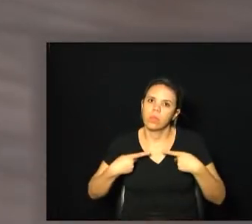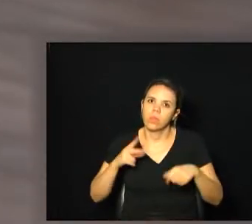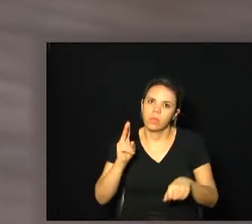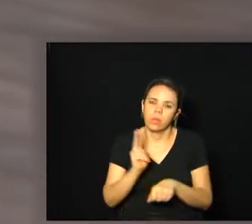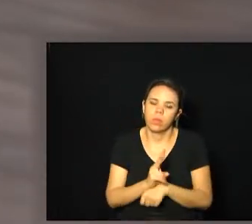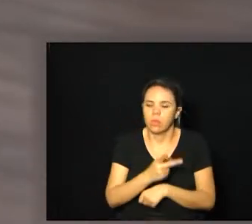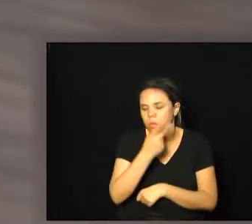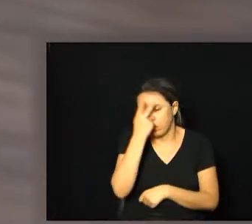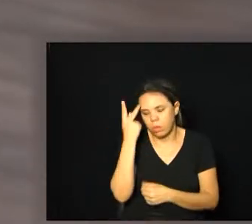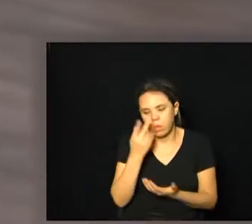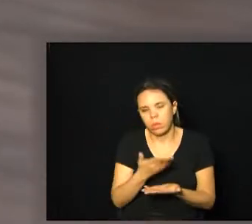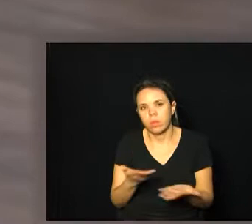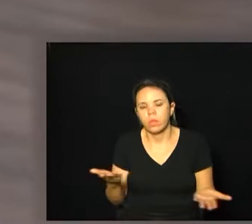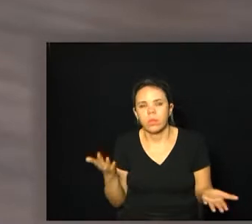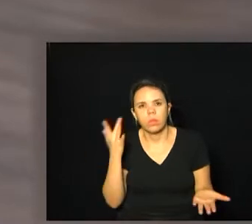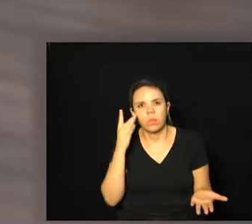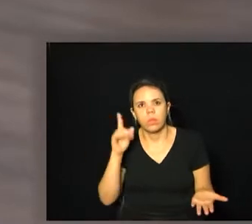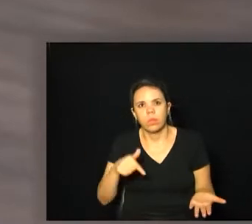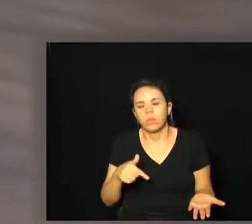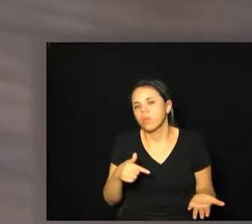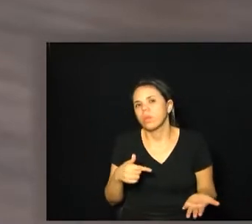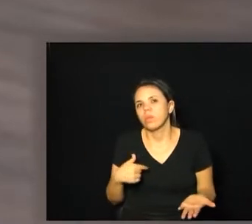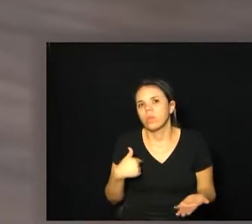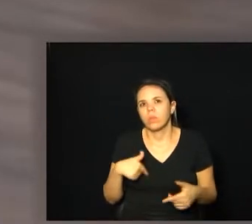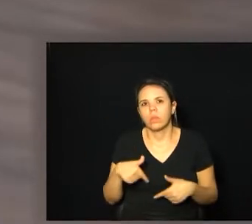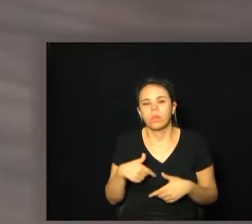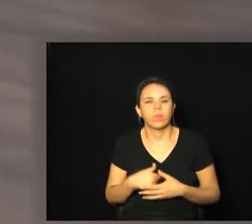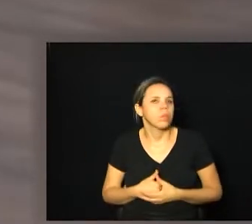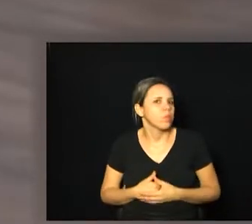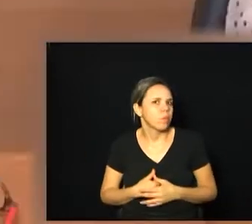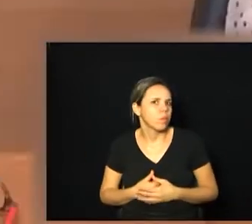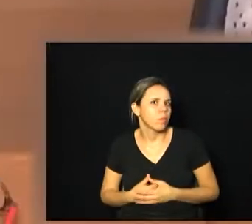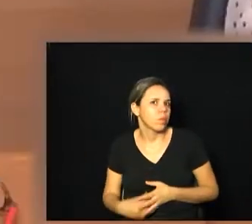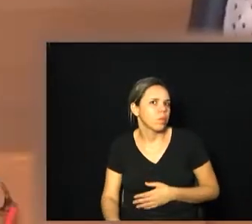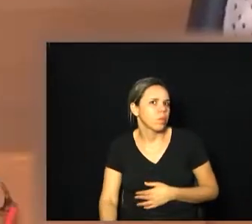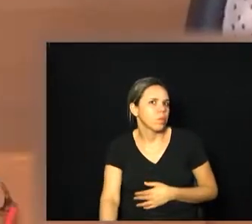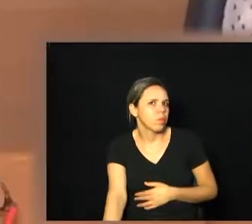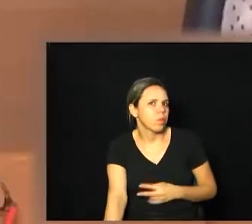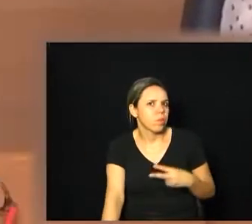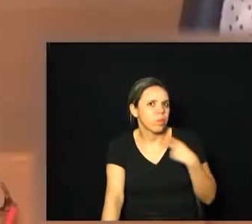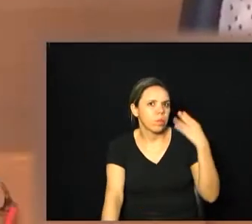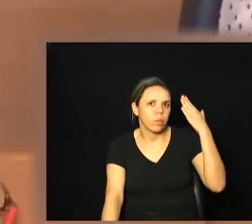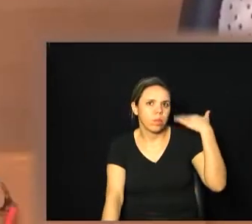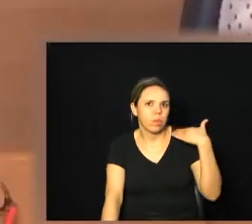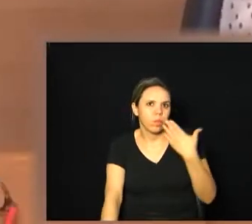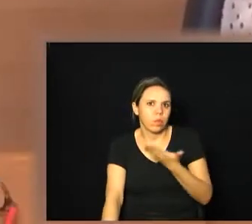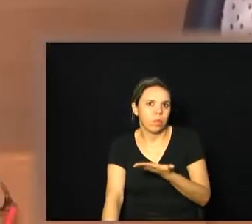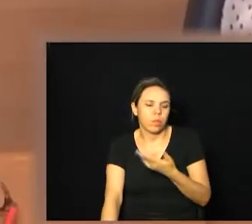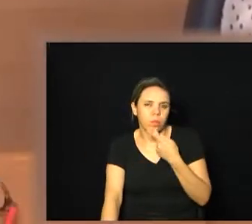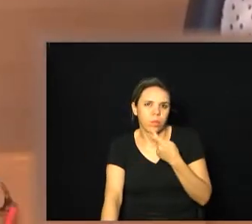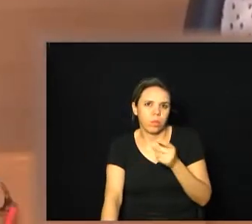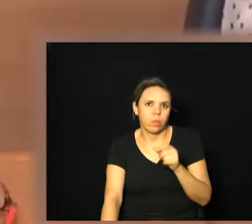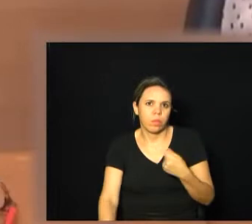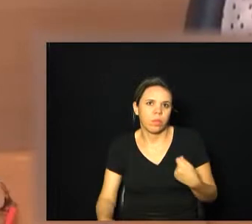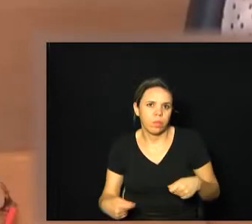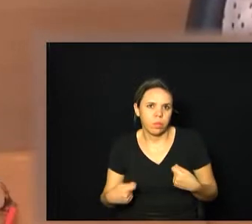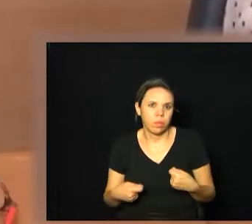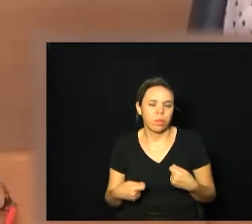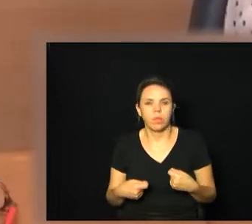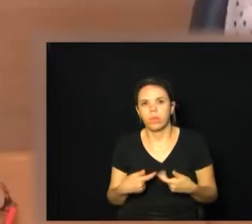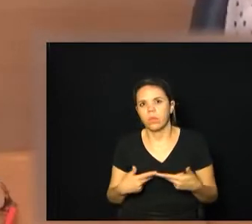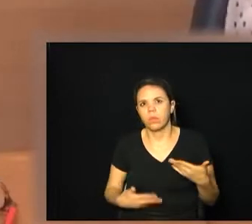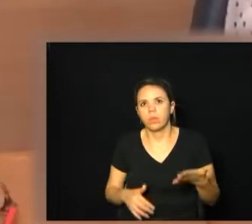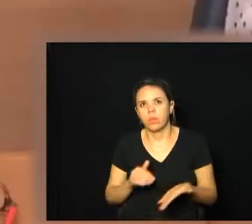por seres humanos. Eu acho que esse é o prisma do nosso trabalho principal. A vereadora Débora Palermo disse que é preciso envolver